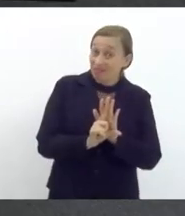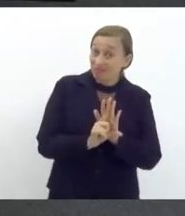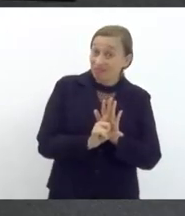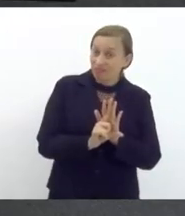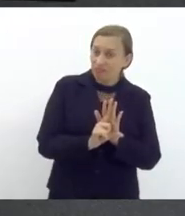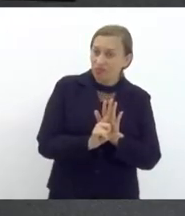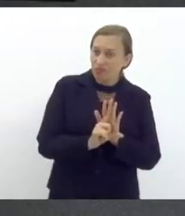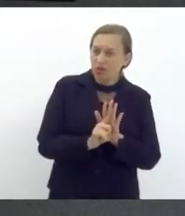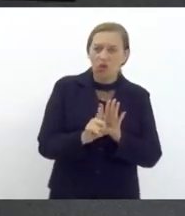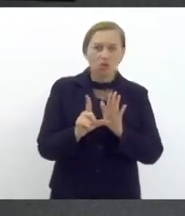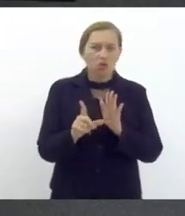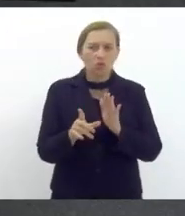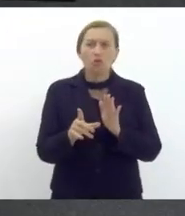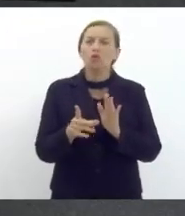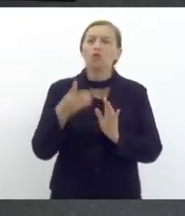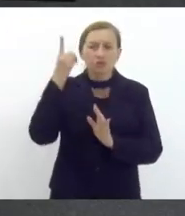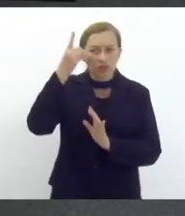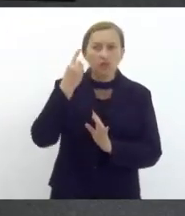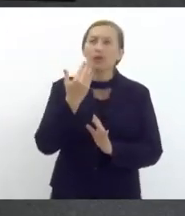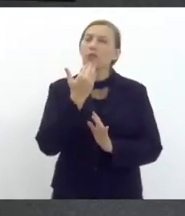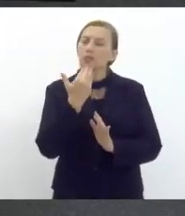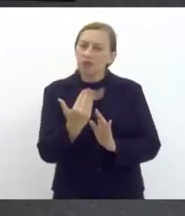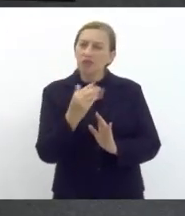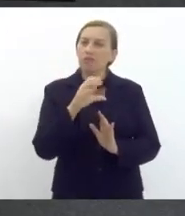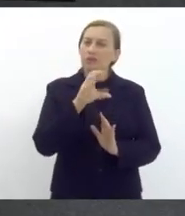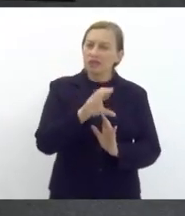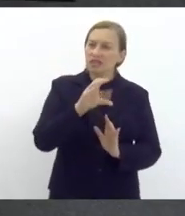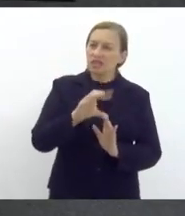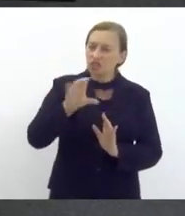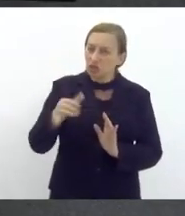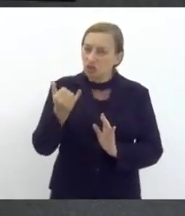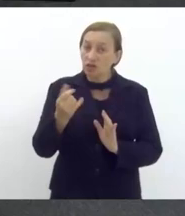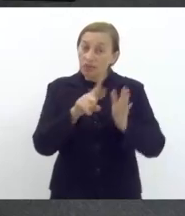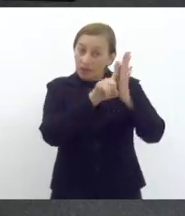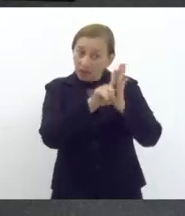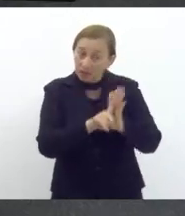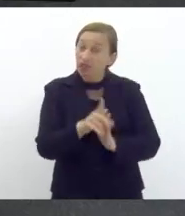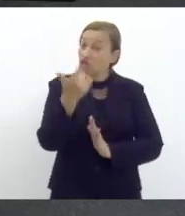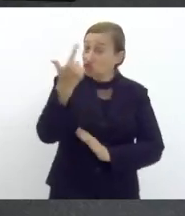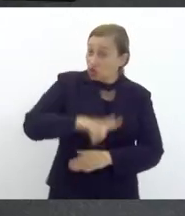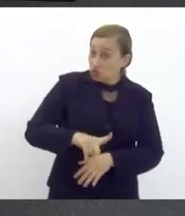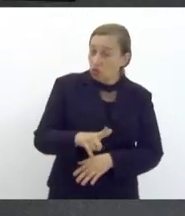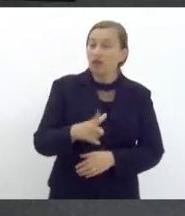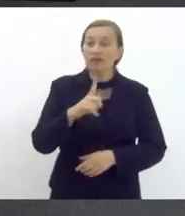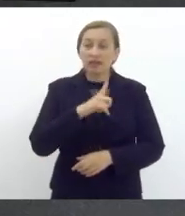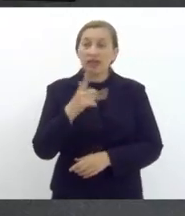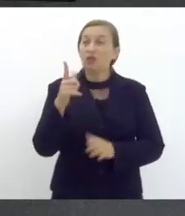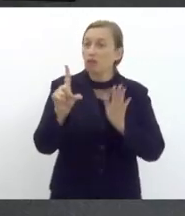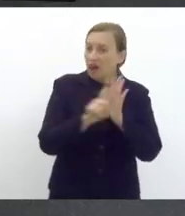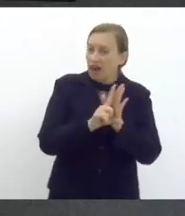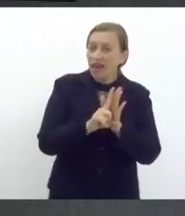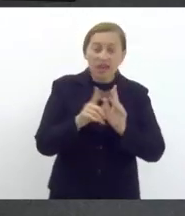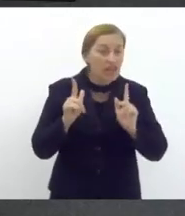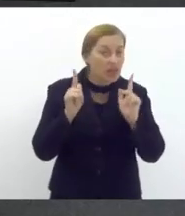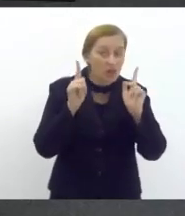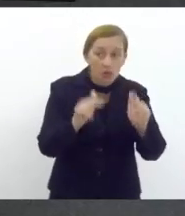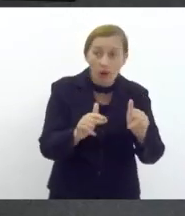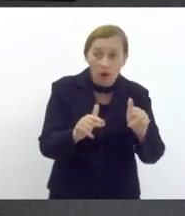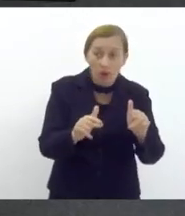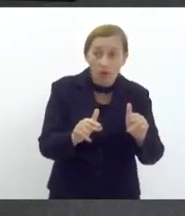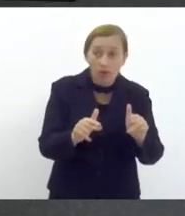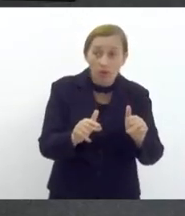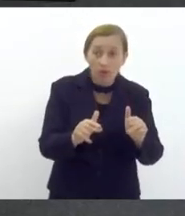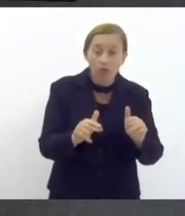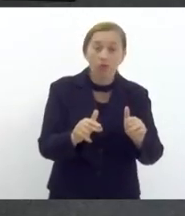a qualquer momento um deputado Pode pedir para ccj Rei examinar há uma lei Idêntica a